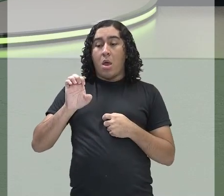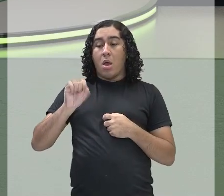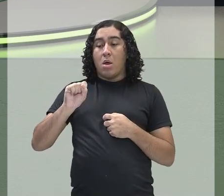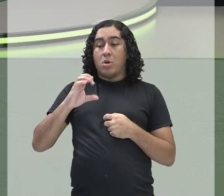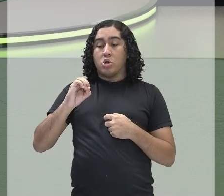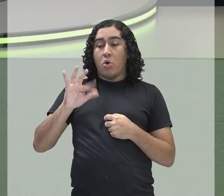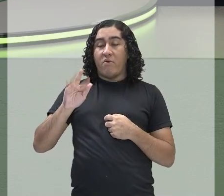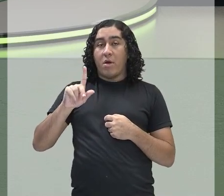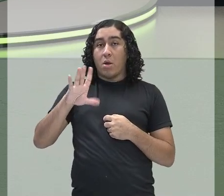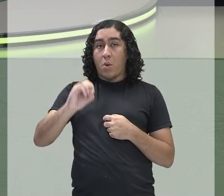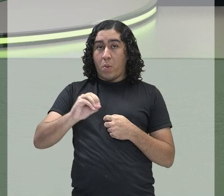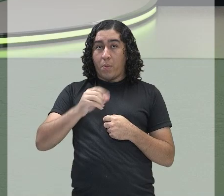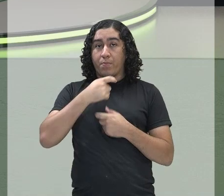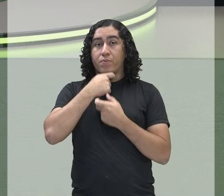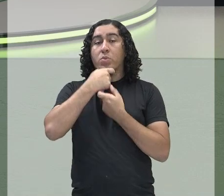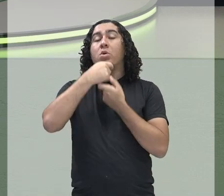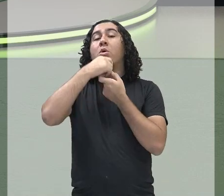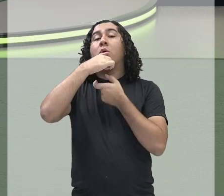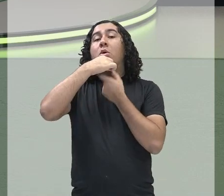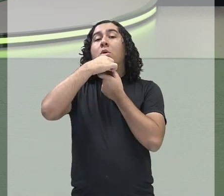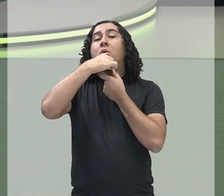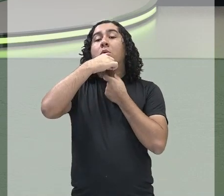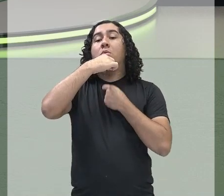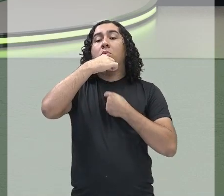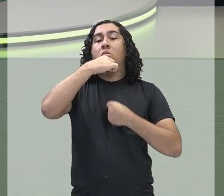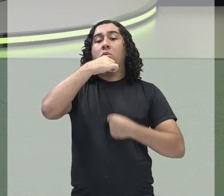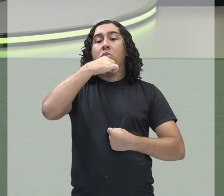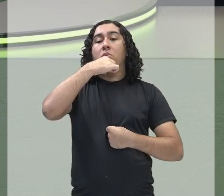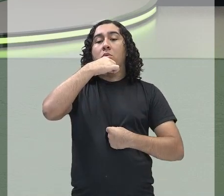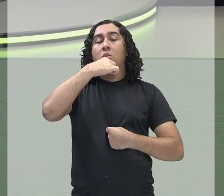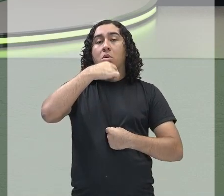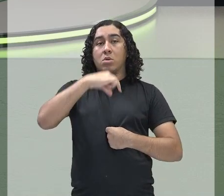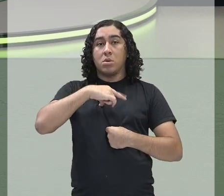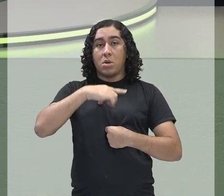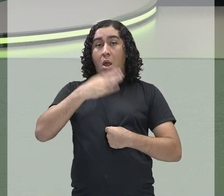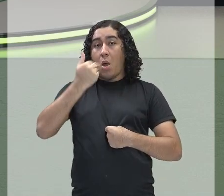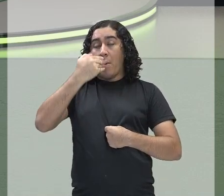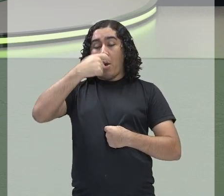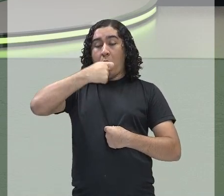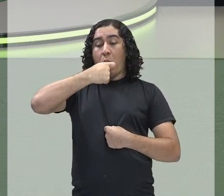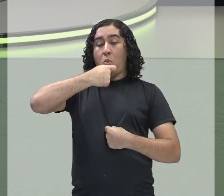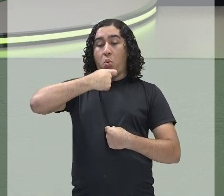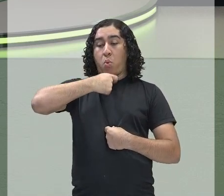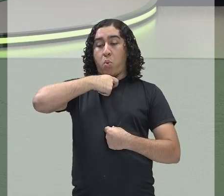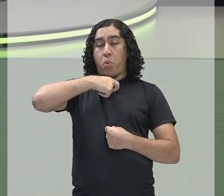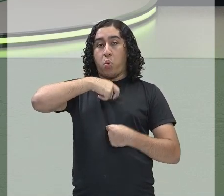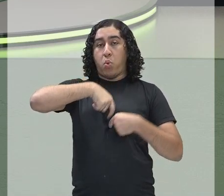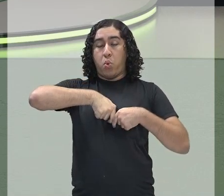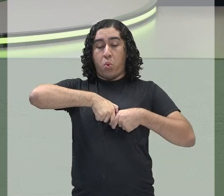ao centro, né? Então, através desse tubo, esse alimento vai descendo